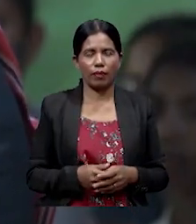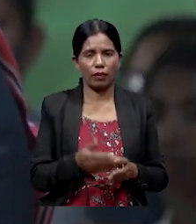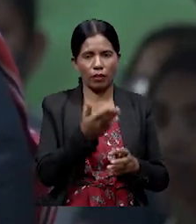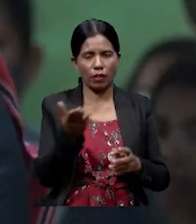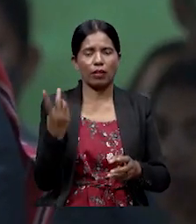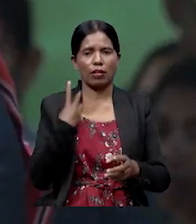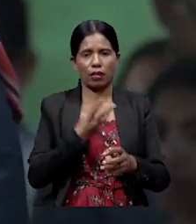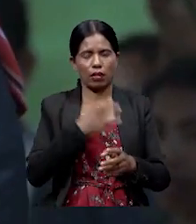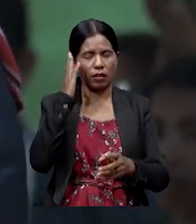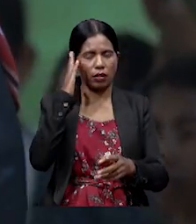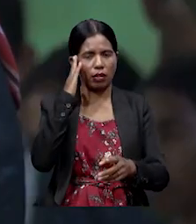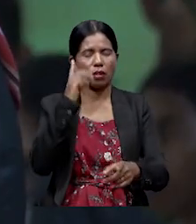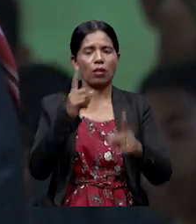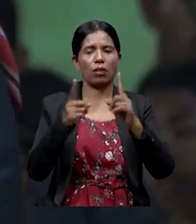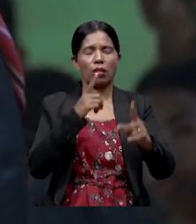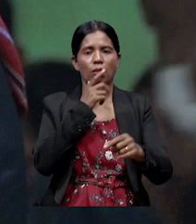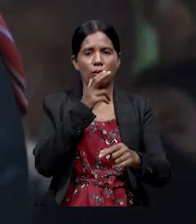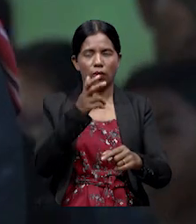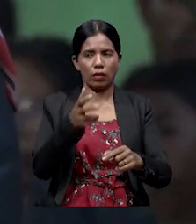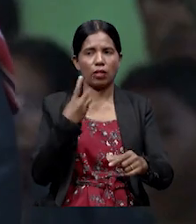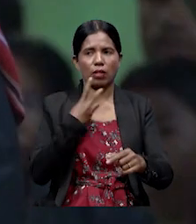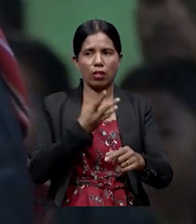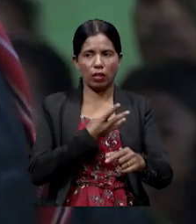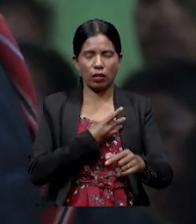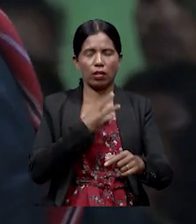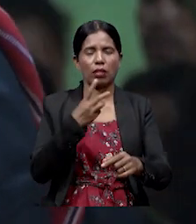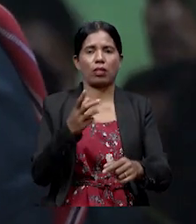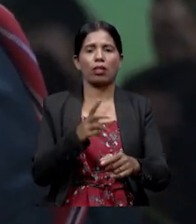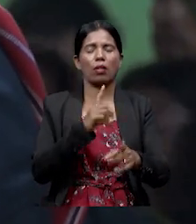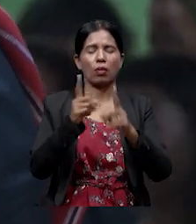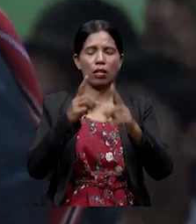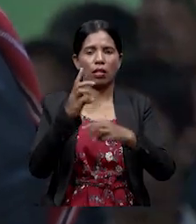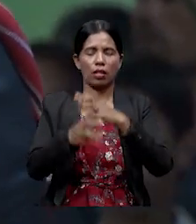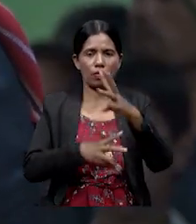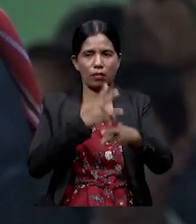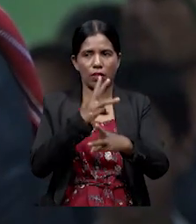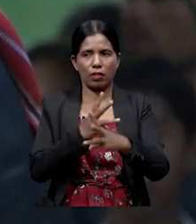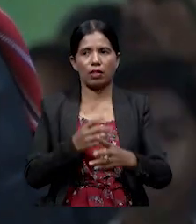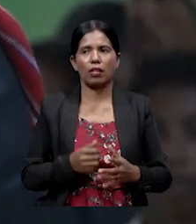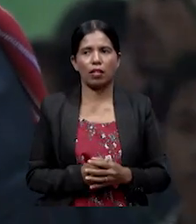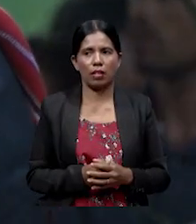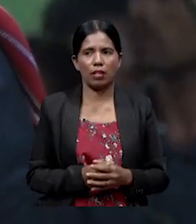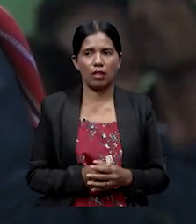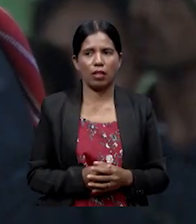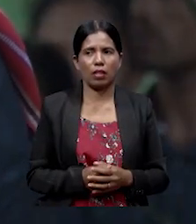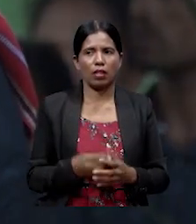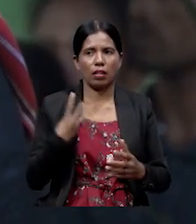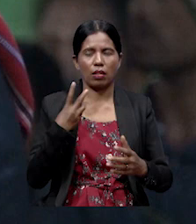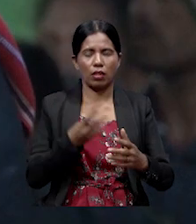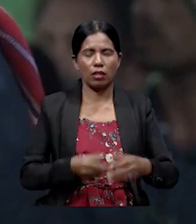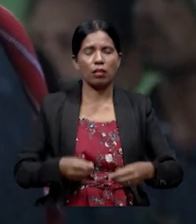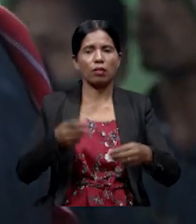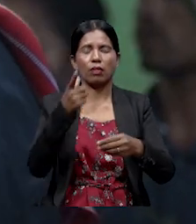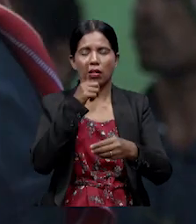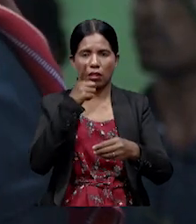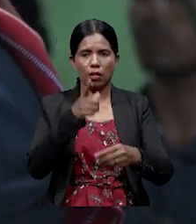português é a quinta língua mais falada no mundo? Há centenas e milhares de línguas faladas